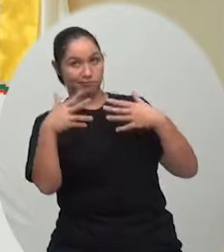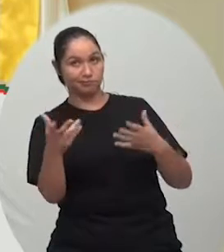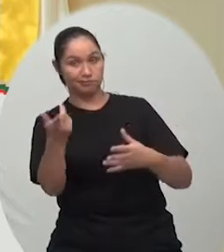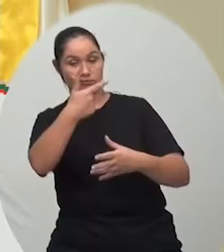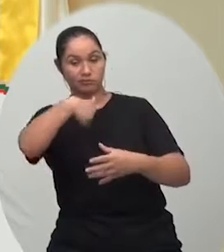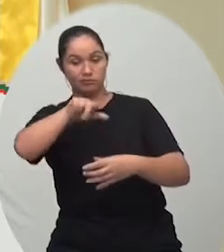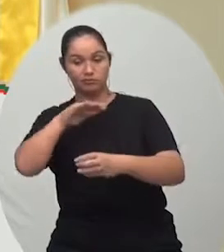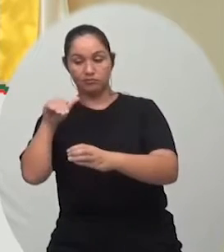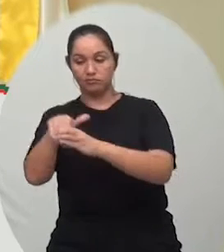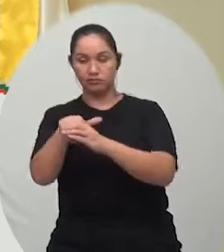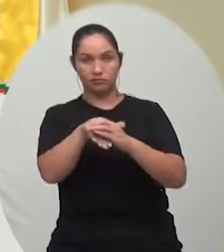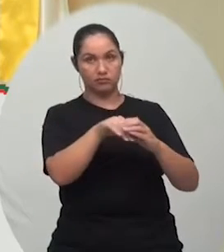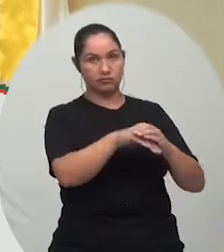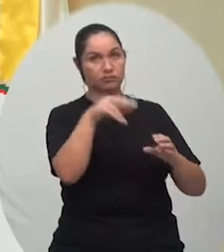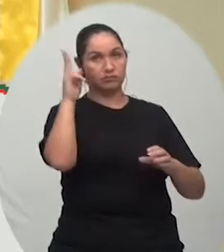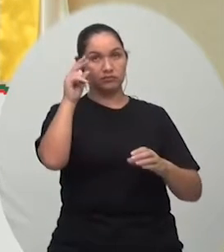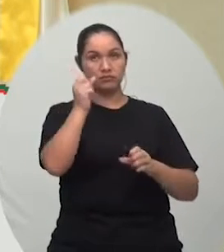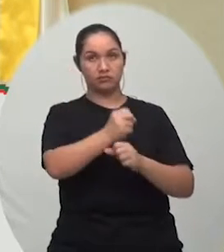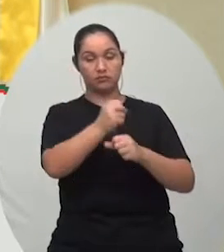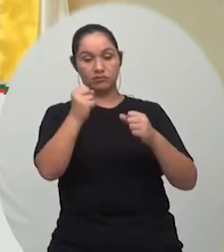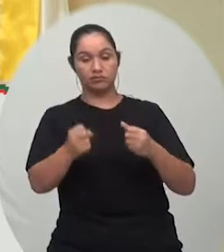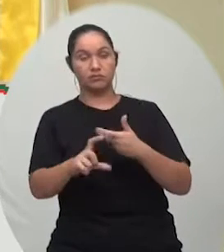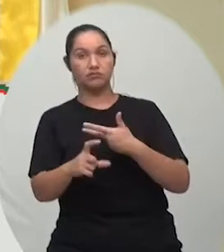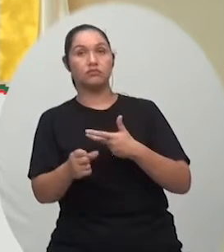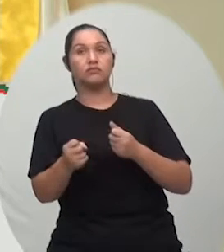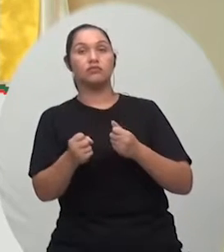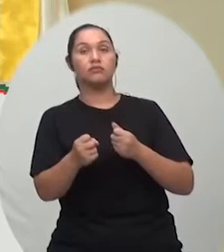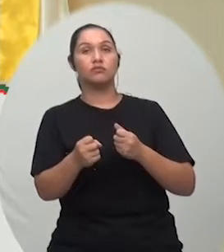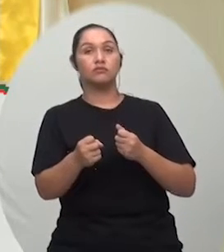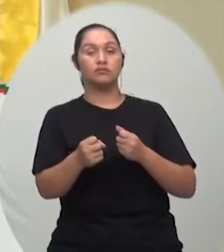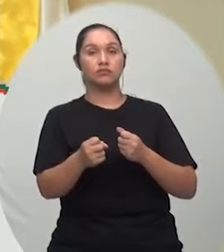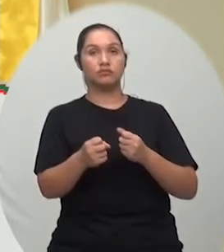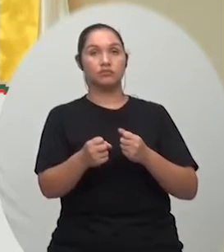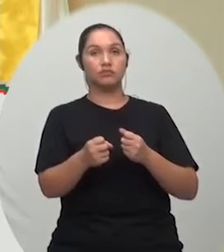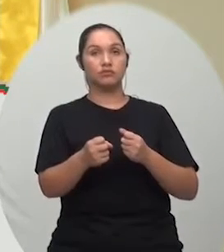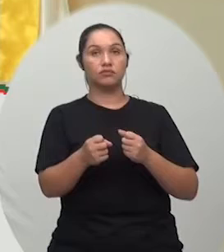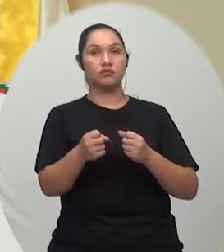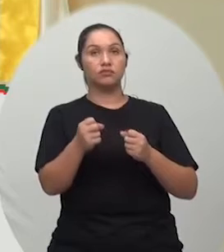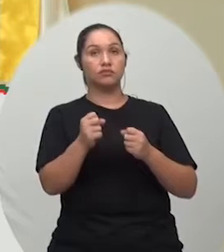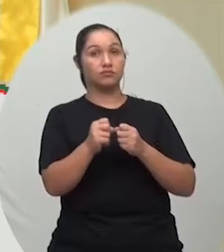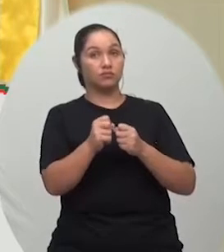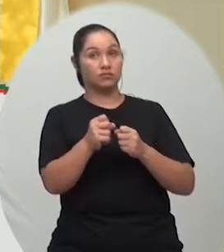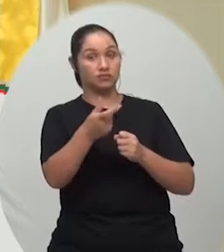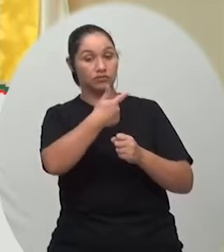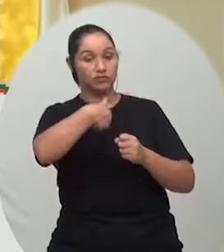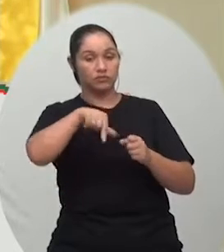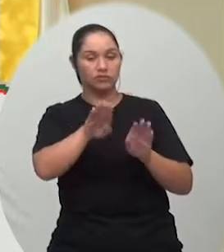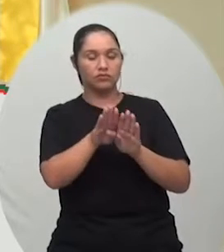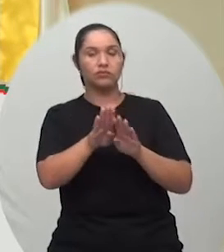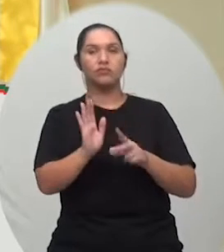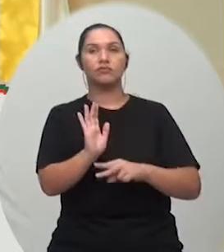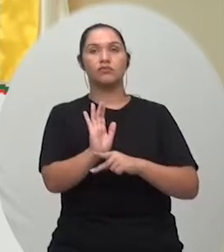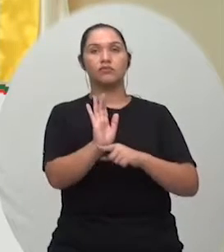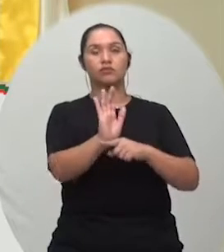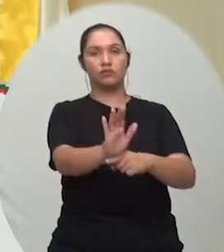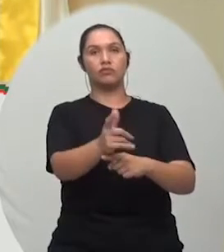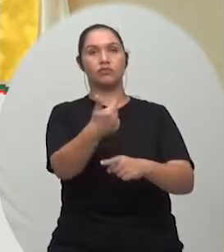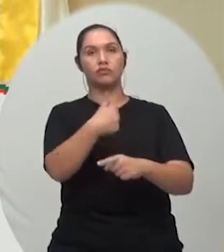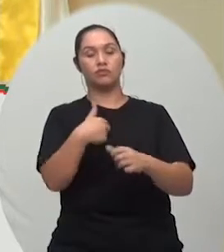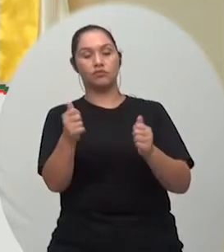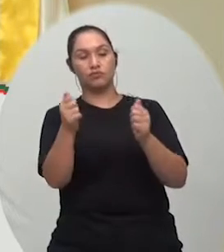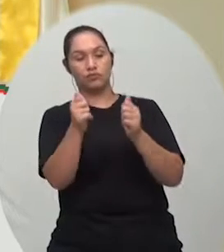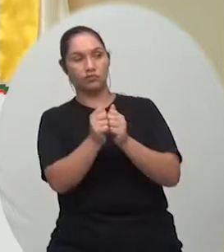votado, projeto de autoria do Executivo, realmente foi construído a várias mãos. Também acompanho essa luta das ONGs, assim